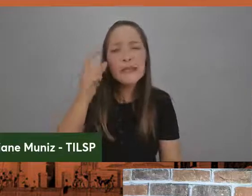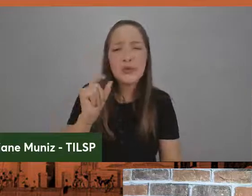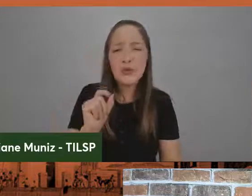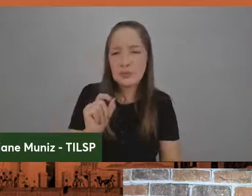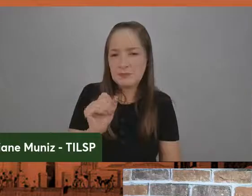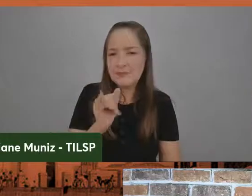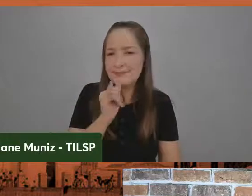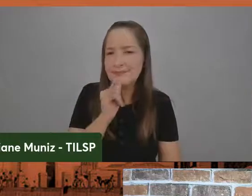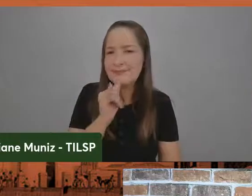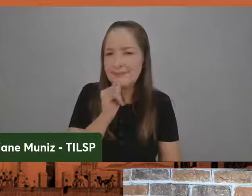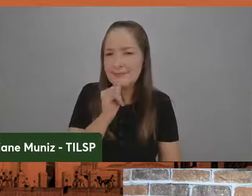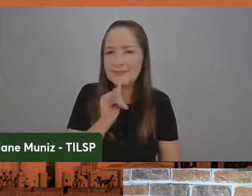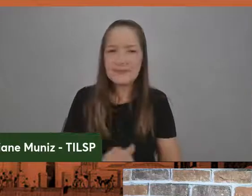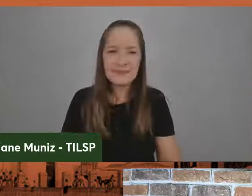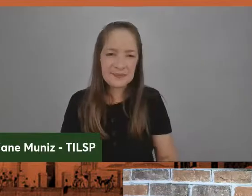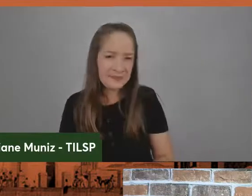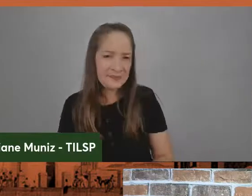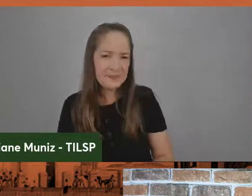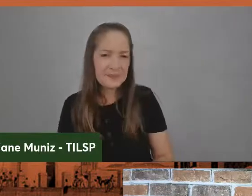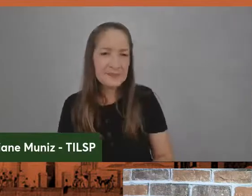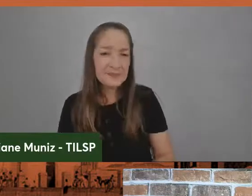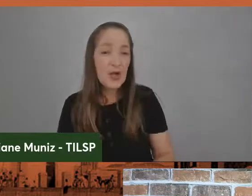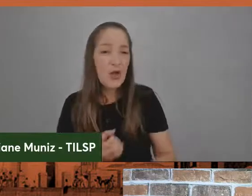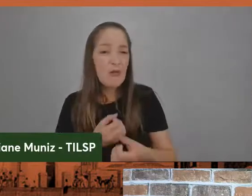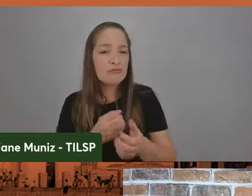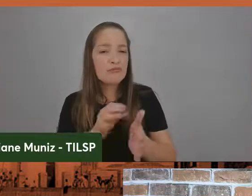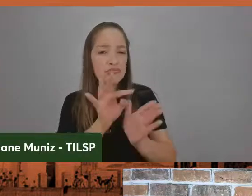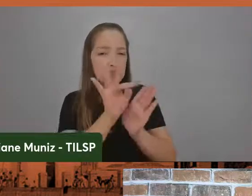exemplo, há um poema